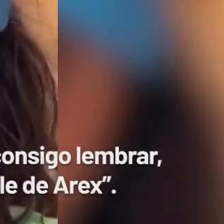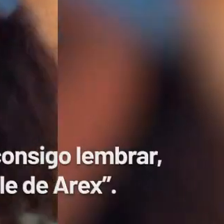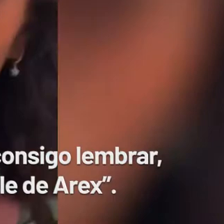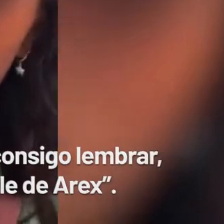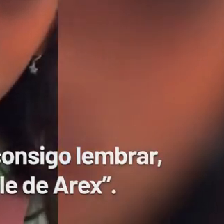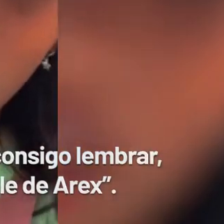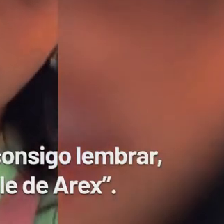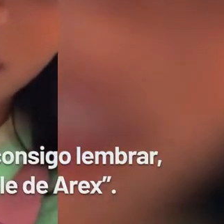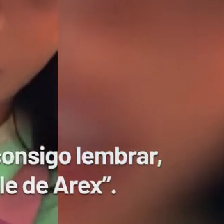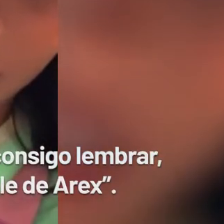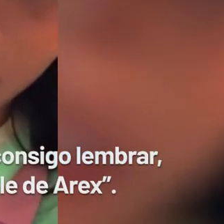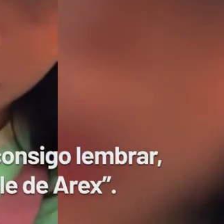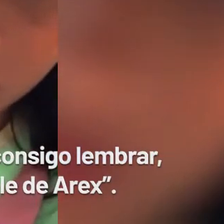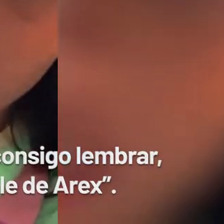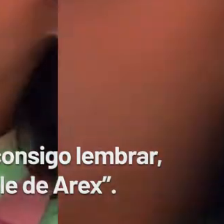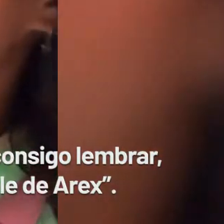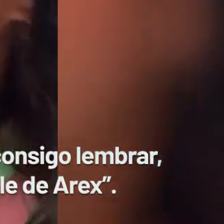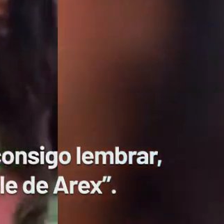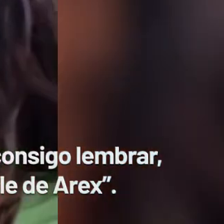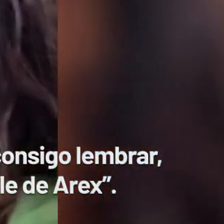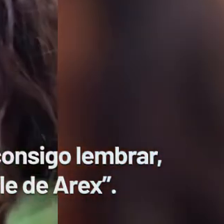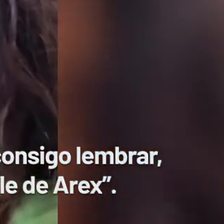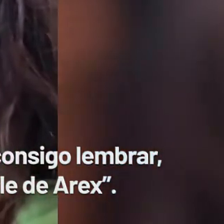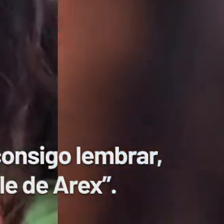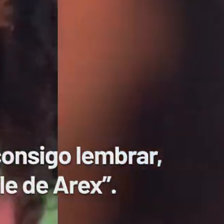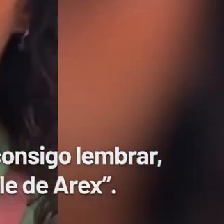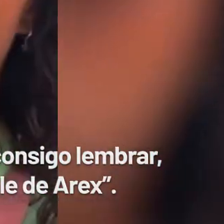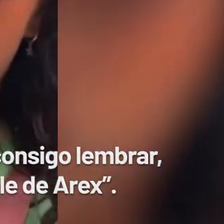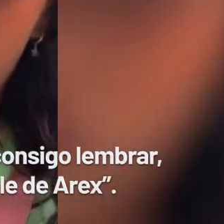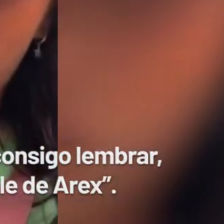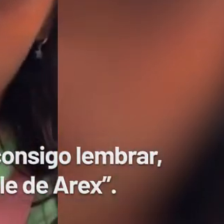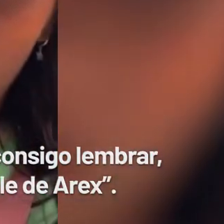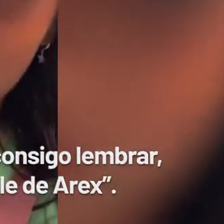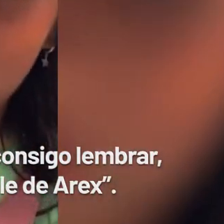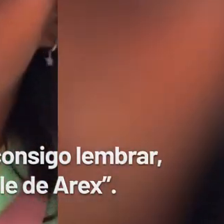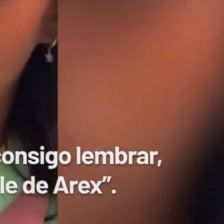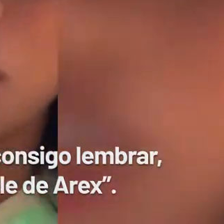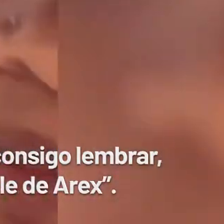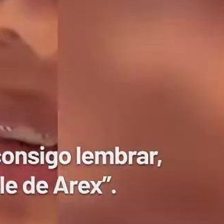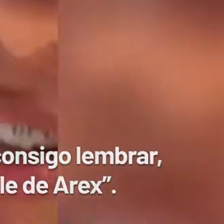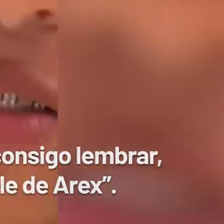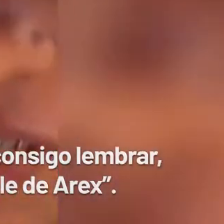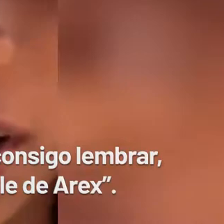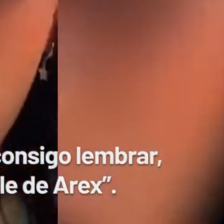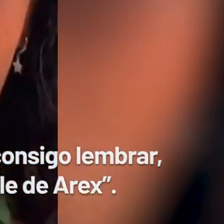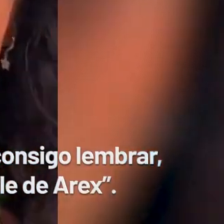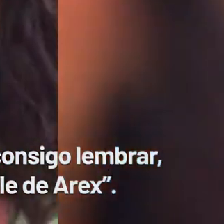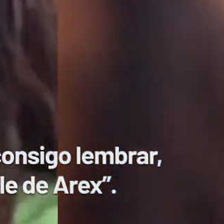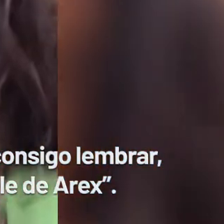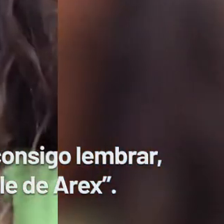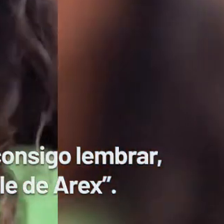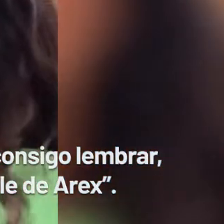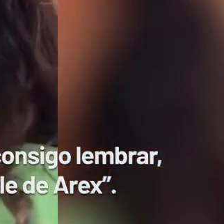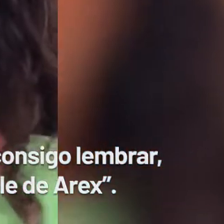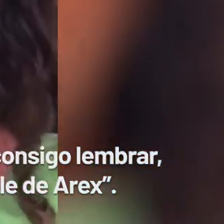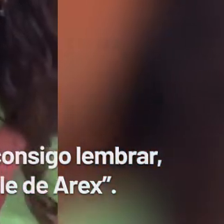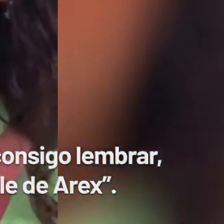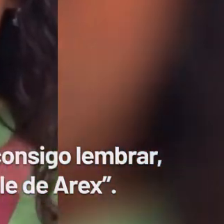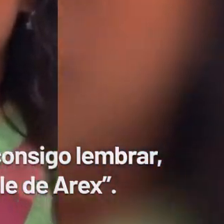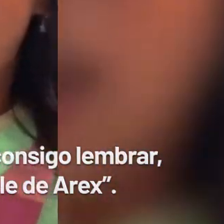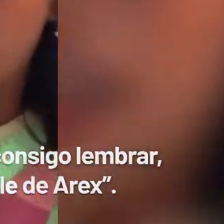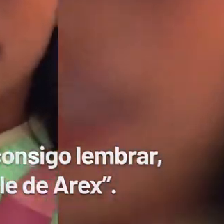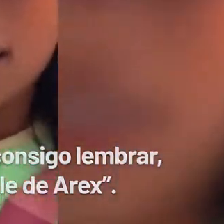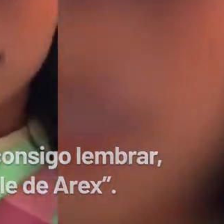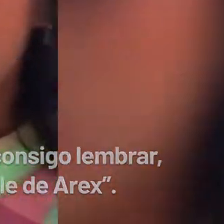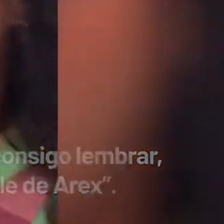Ariake. O nome dele é Ariake, na verdade, mas como eu não consigo lembrar, como vocês puderam ver, né? Coloquei o nome